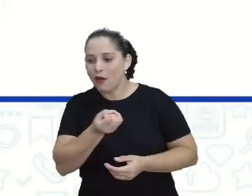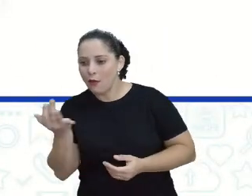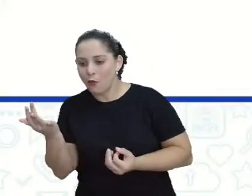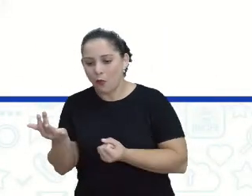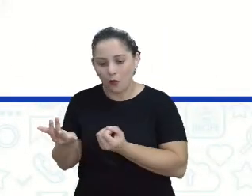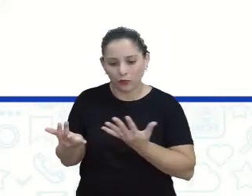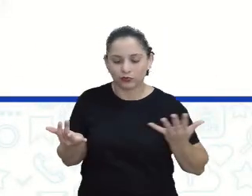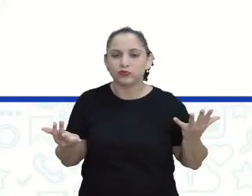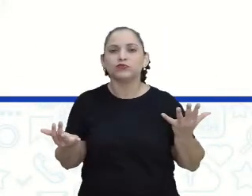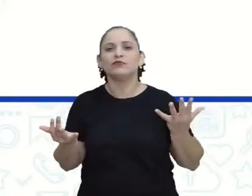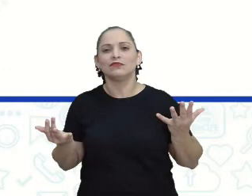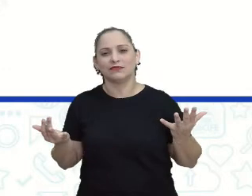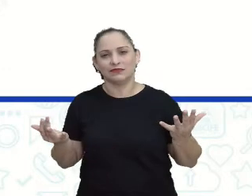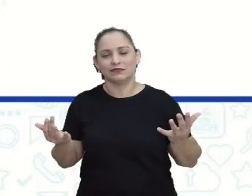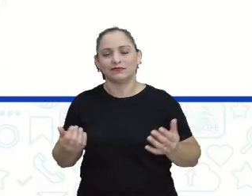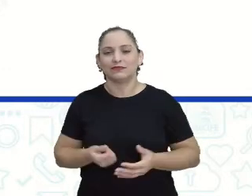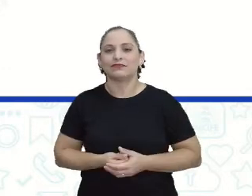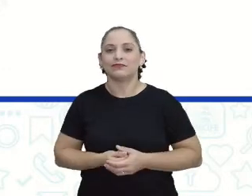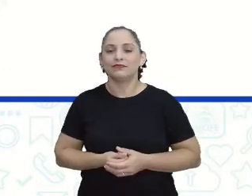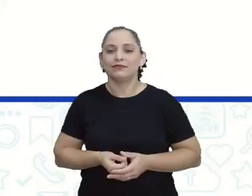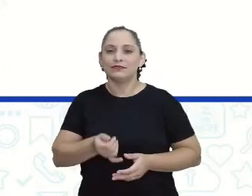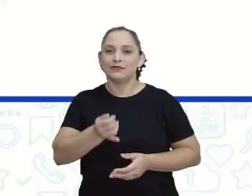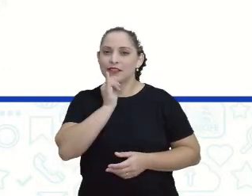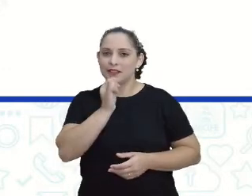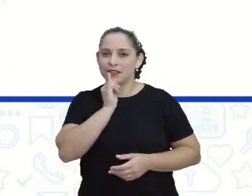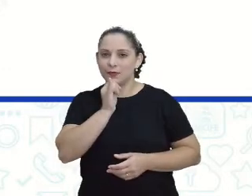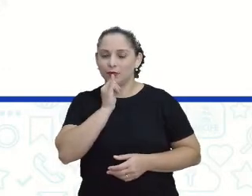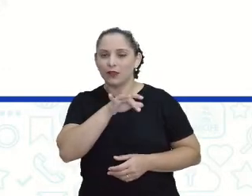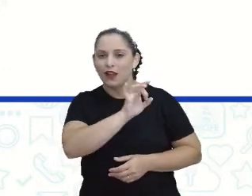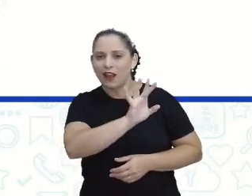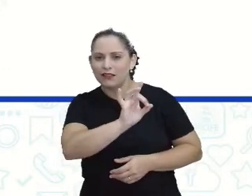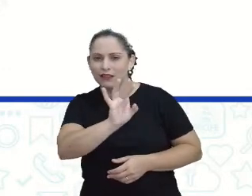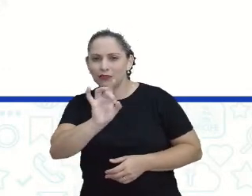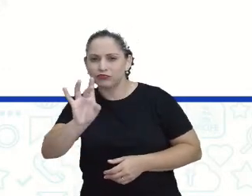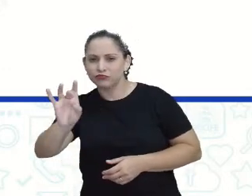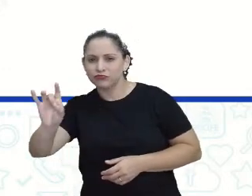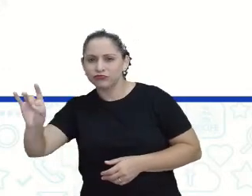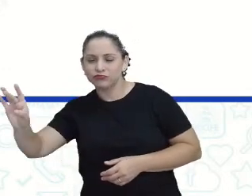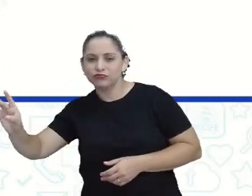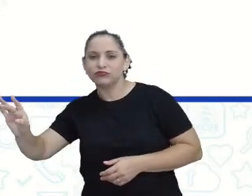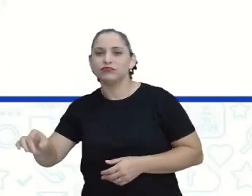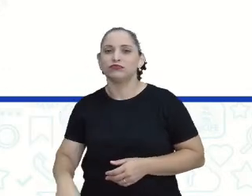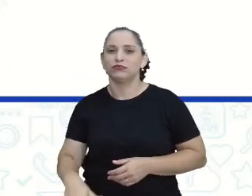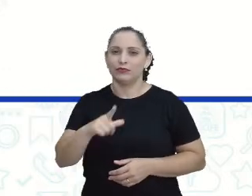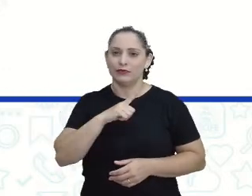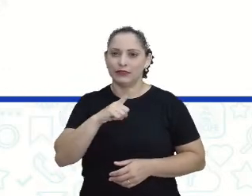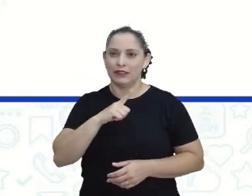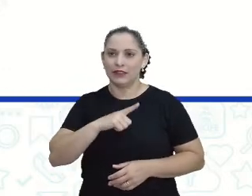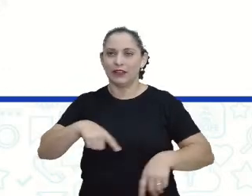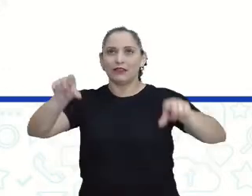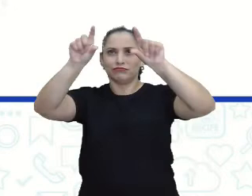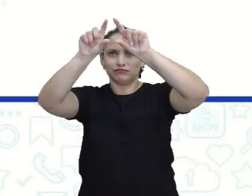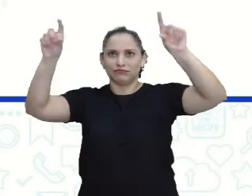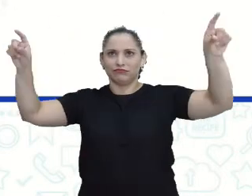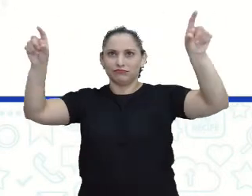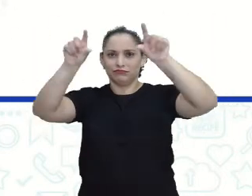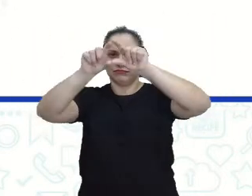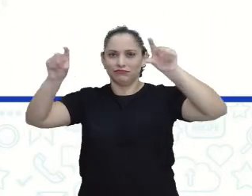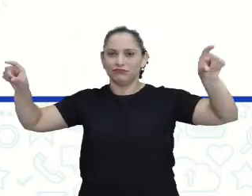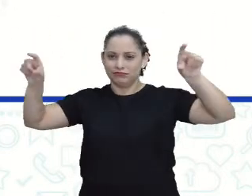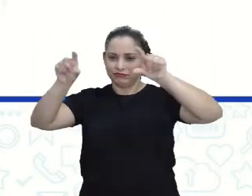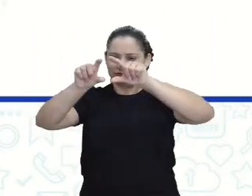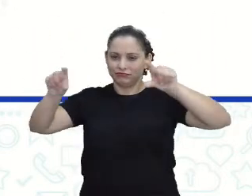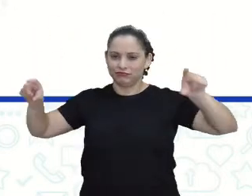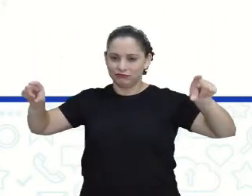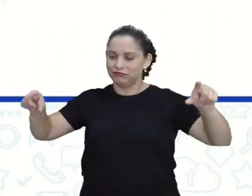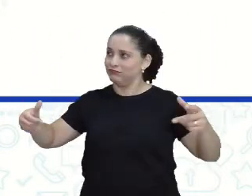elemento daquele dali. A gente poderia dizer que em cada uma daquelas situações ali, naquela primeira linha, segunda linha, terceira